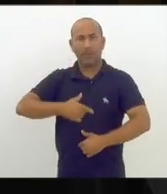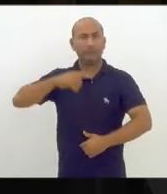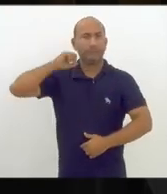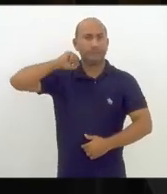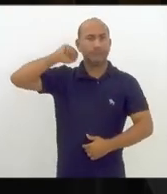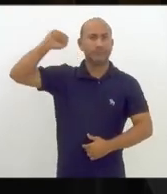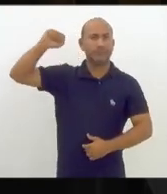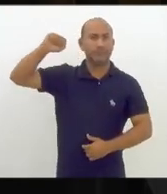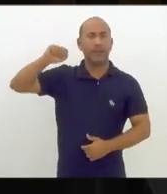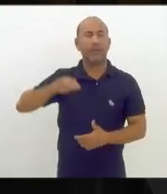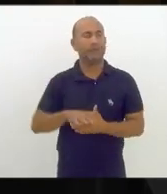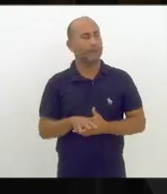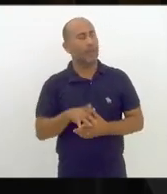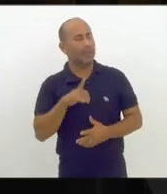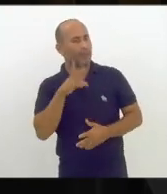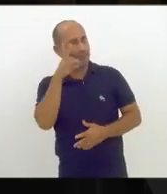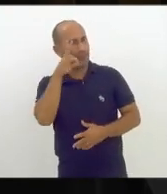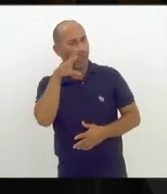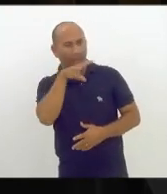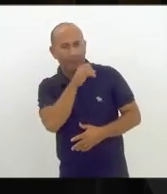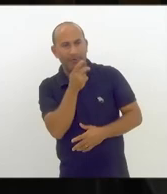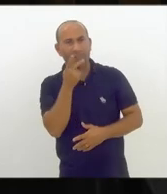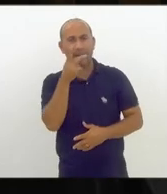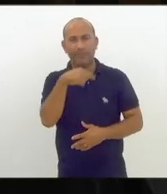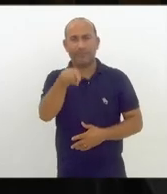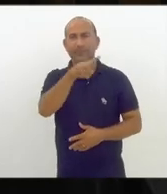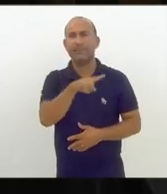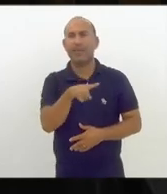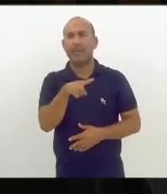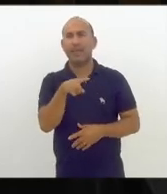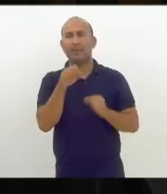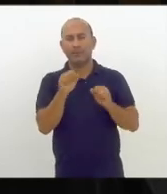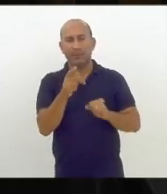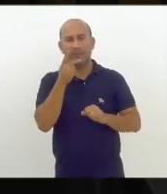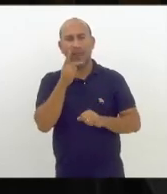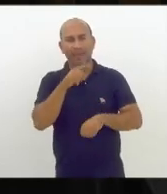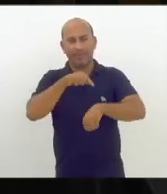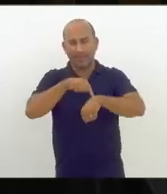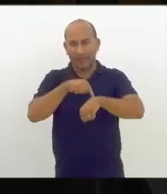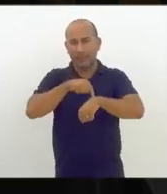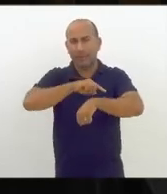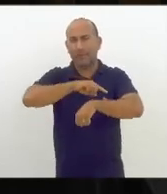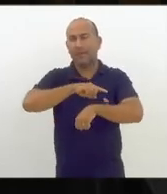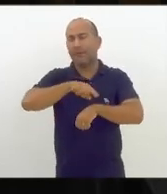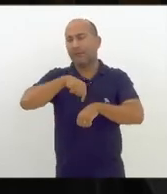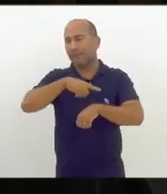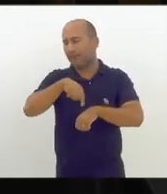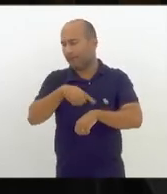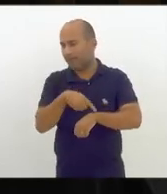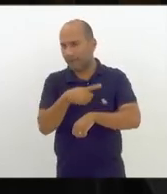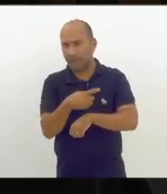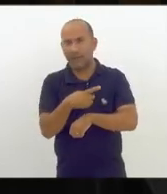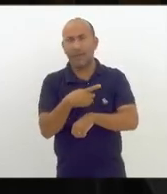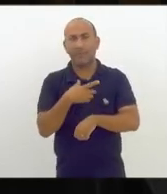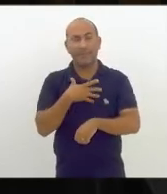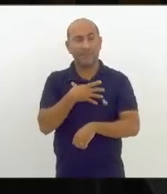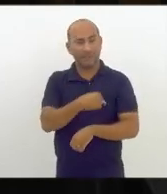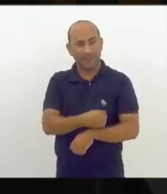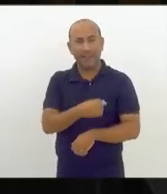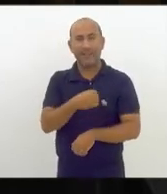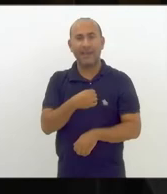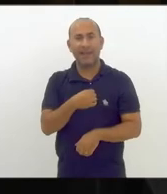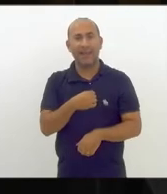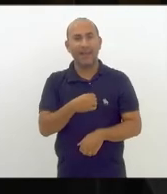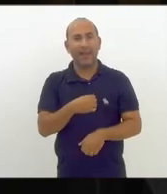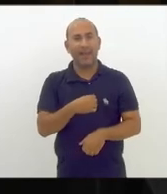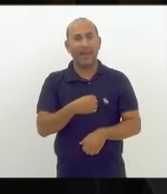até uma história rápida para contar para vocês, essa a gente poderia falar até muito mais tempo, a minha filha é fã das histórias do padre Rolim, porque o